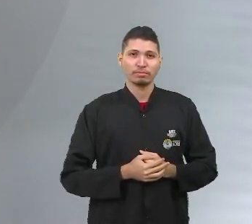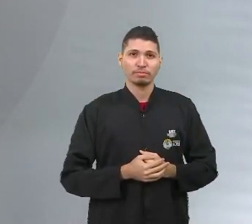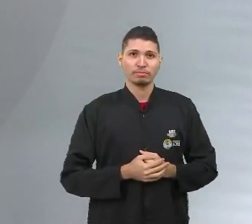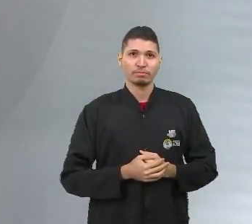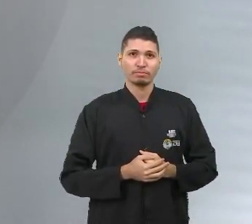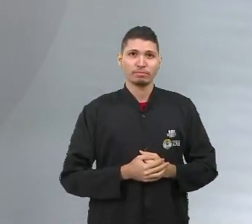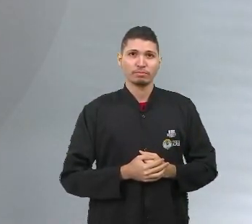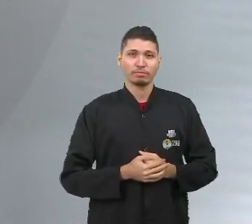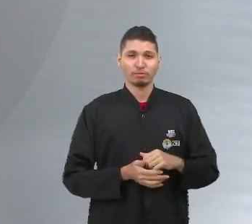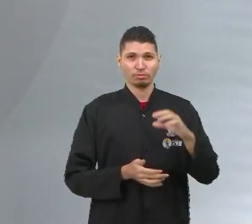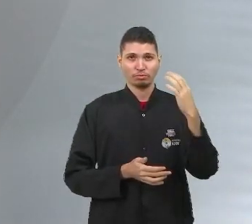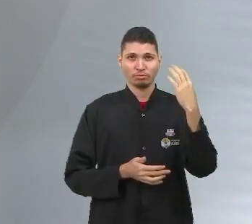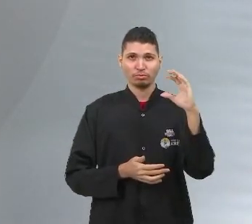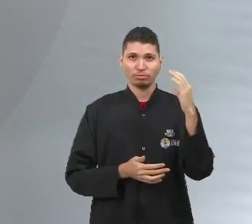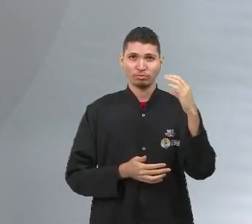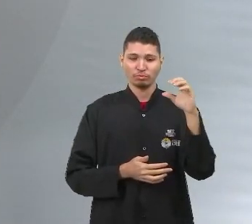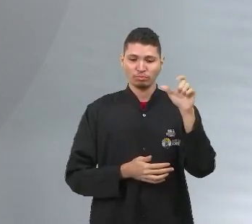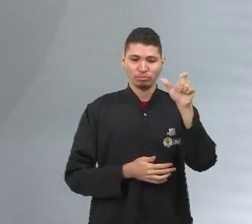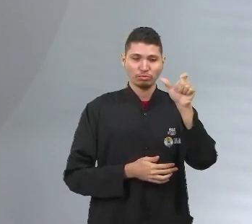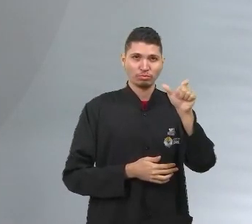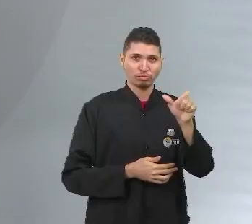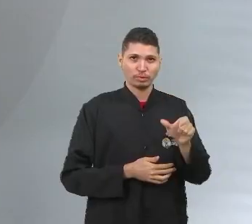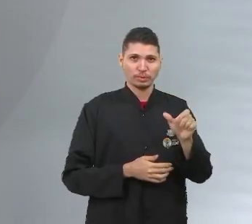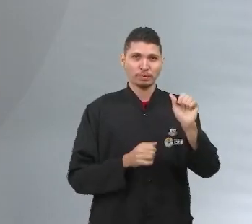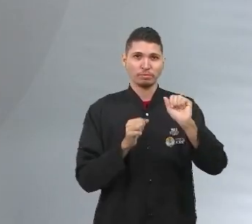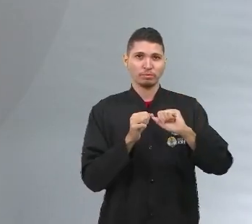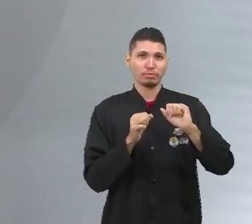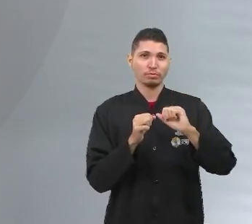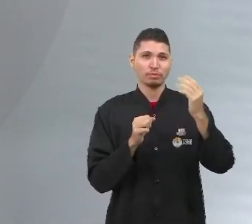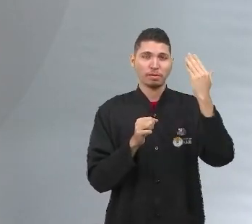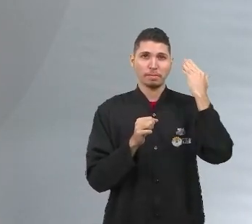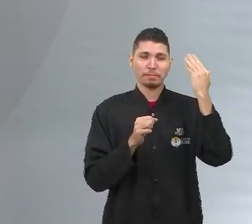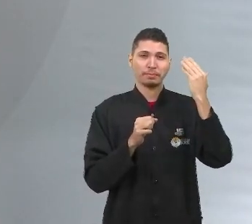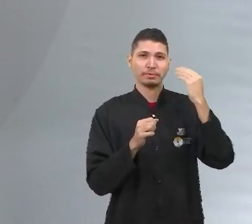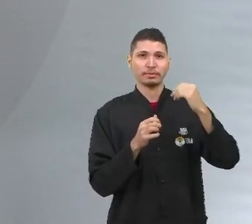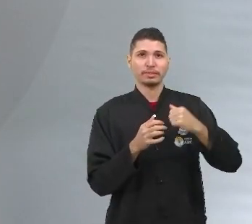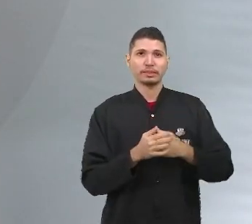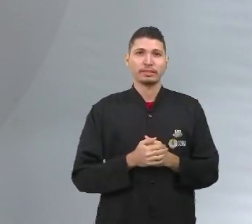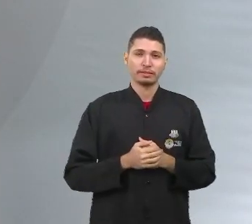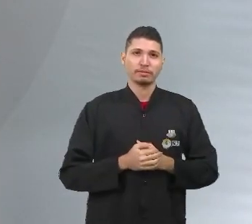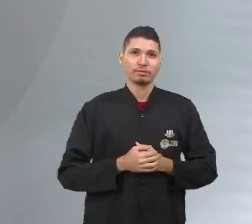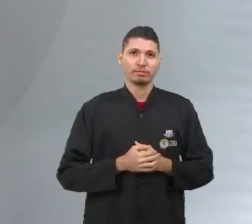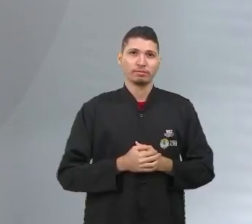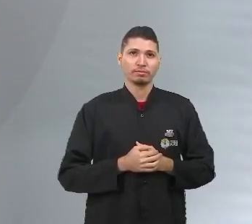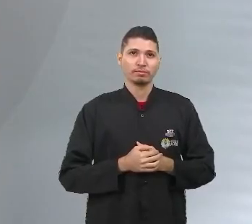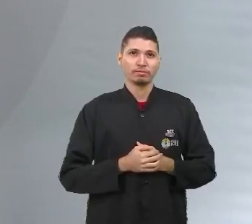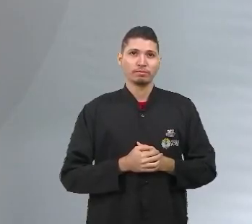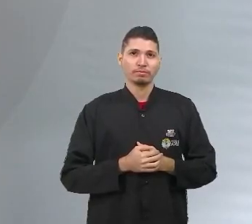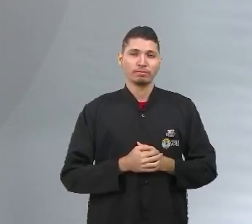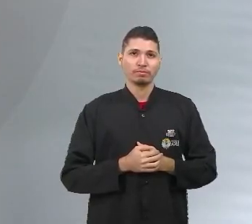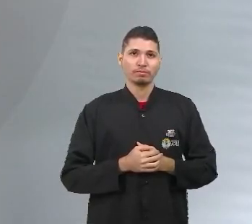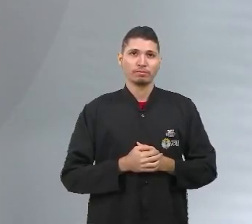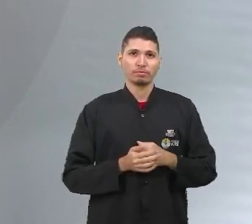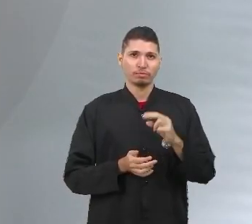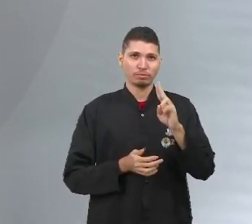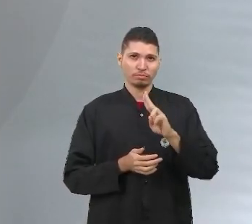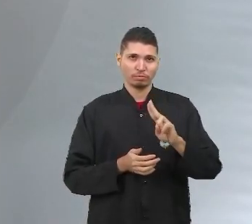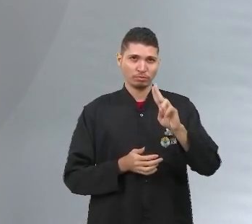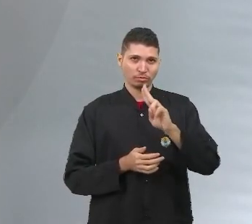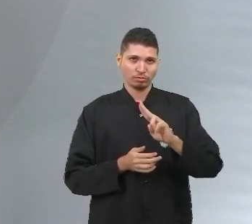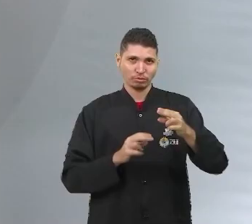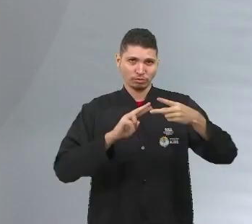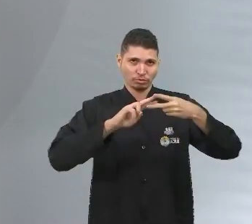nossos cientistas, eles fizeram o seguinte, eles conseguiram colocar o gene